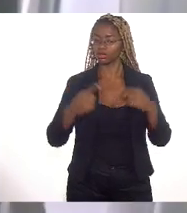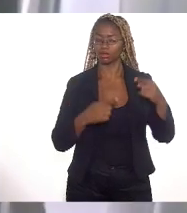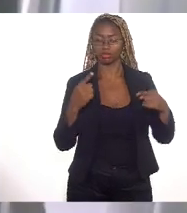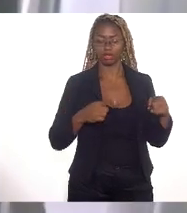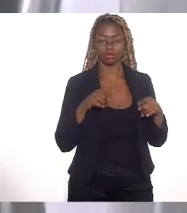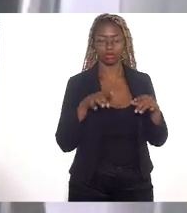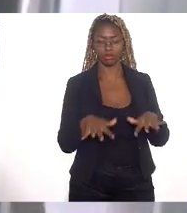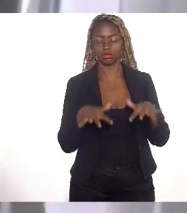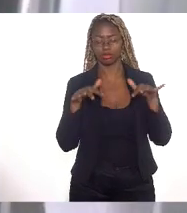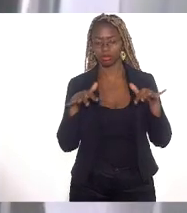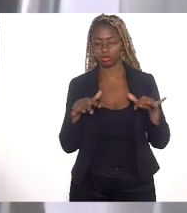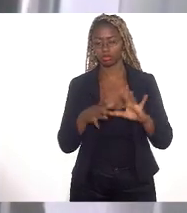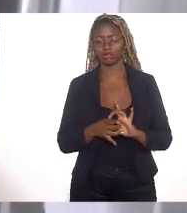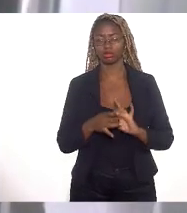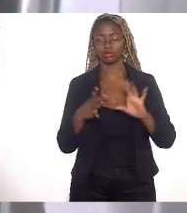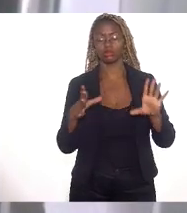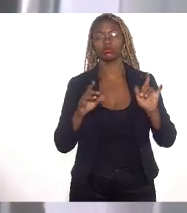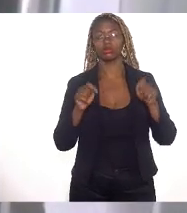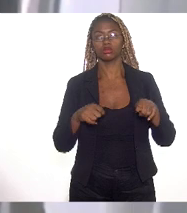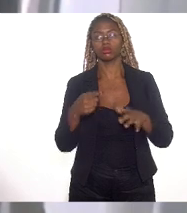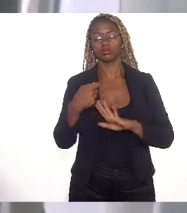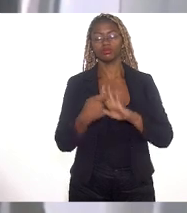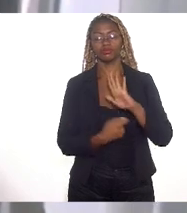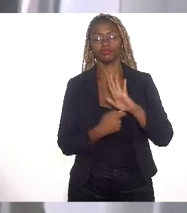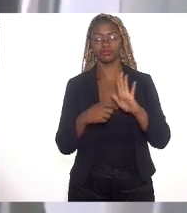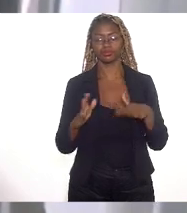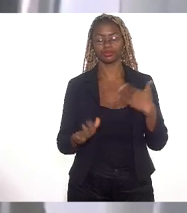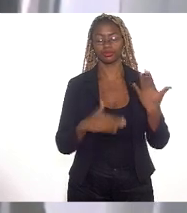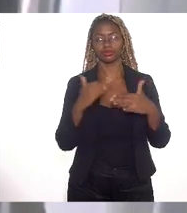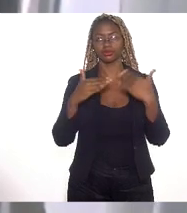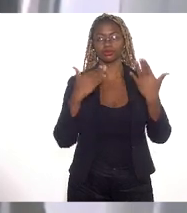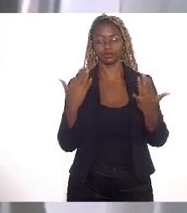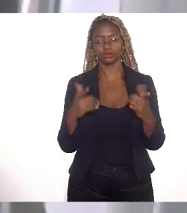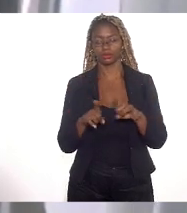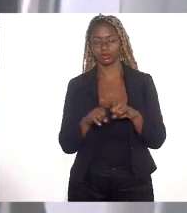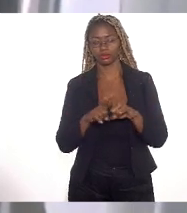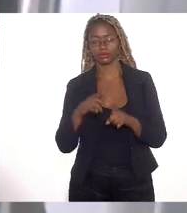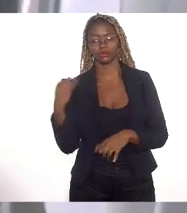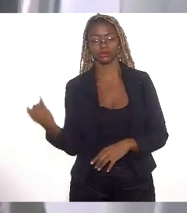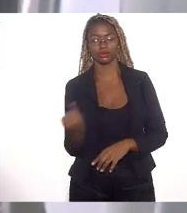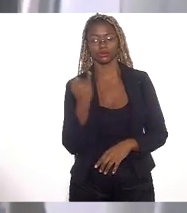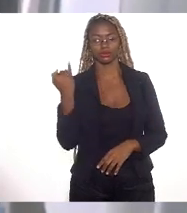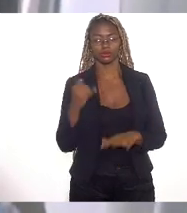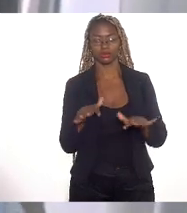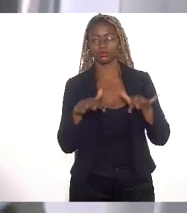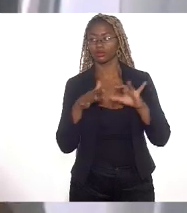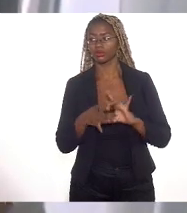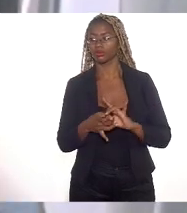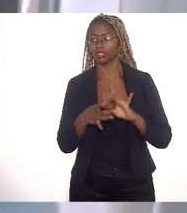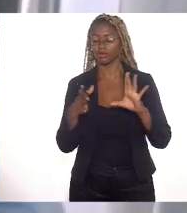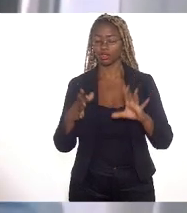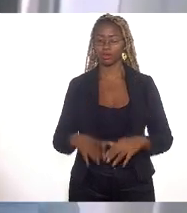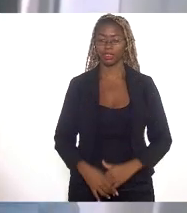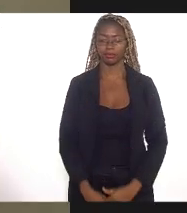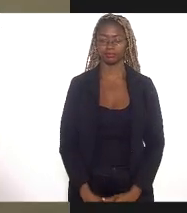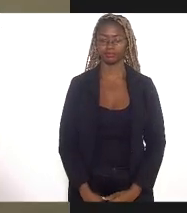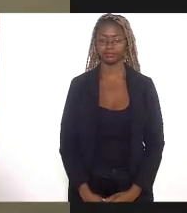acho que a gente vai conseguir produzir um texto avançado, é a minha expectativa, e foi muito importante termos feito a audiência.